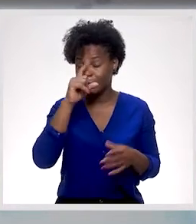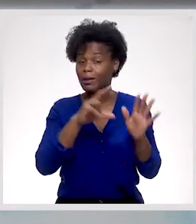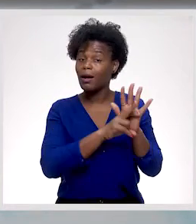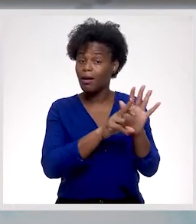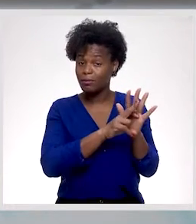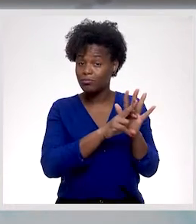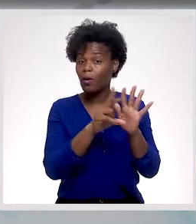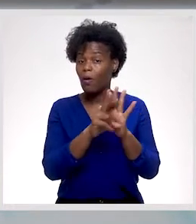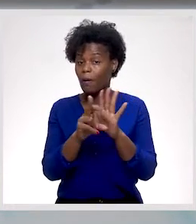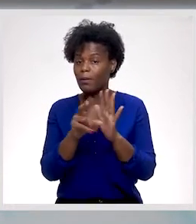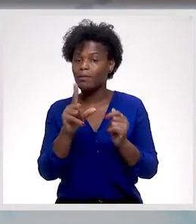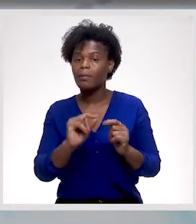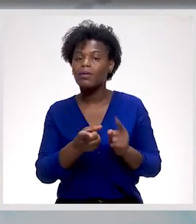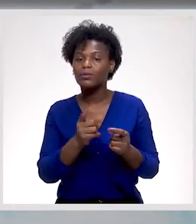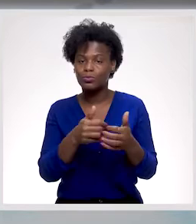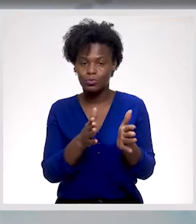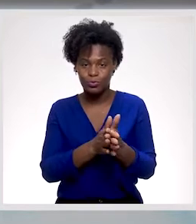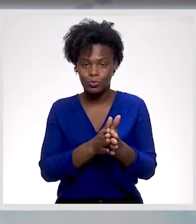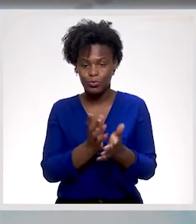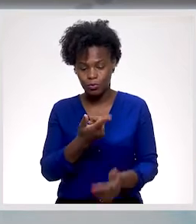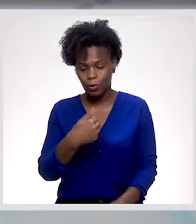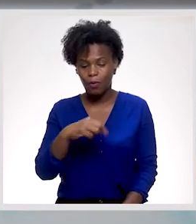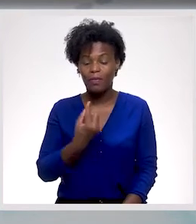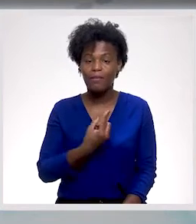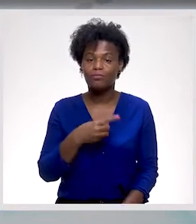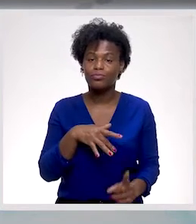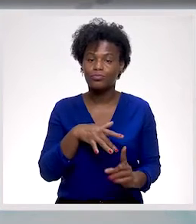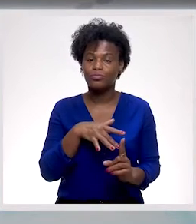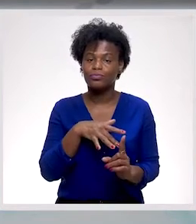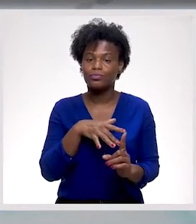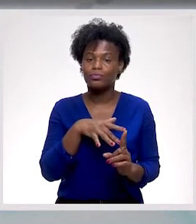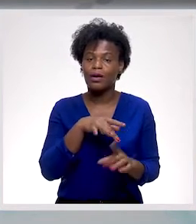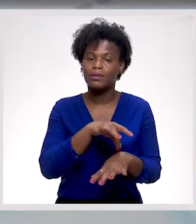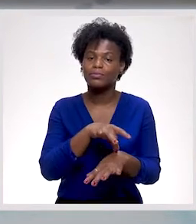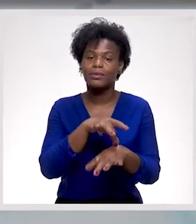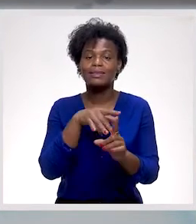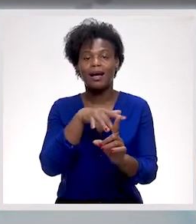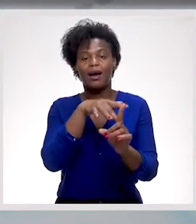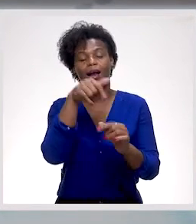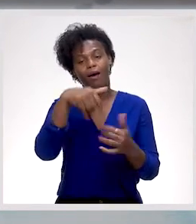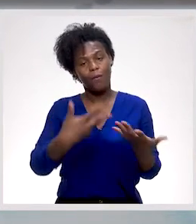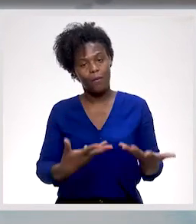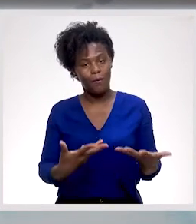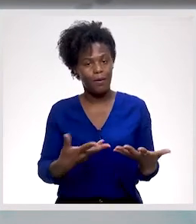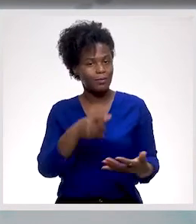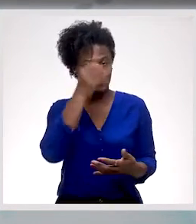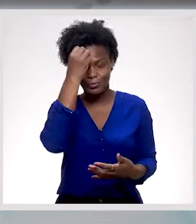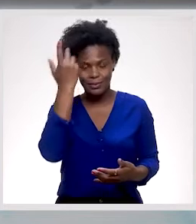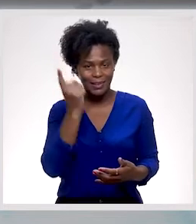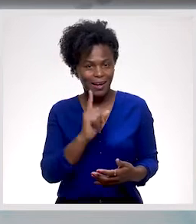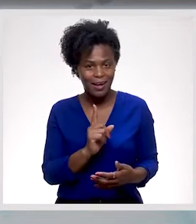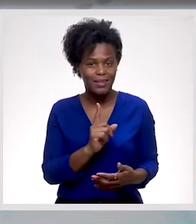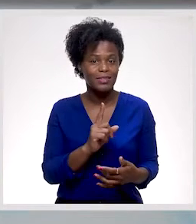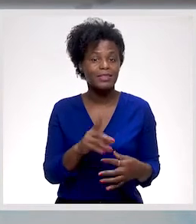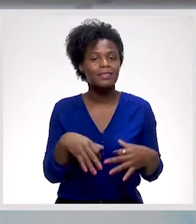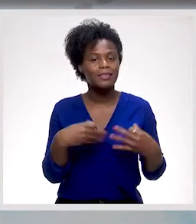normas que todos nós devemos seguir neste momento. Não se esqueçam de